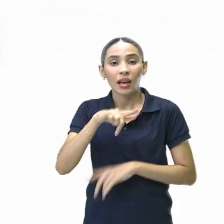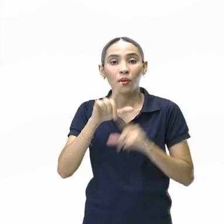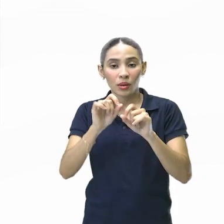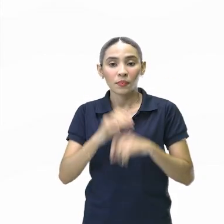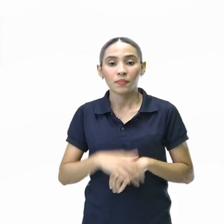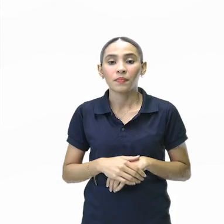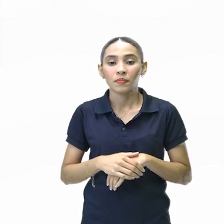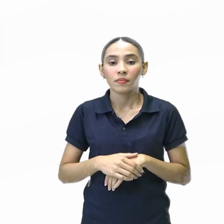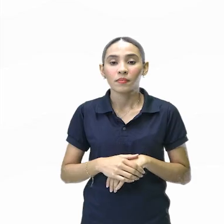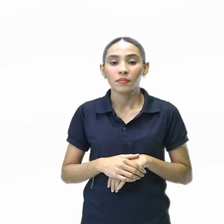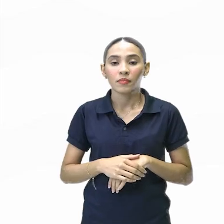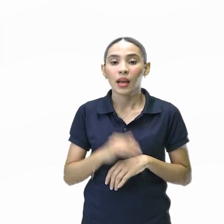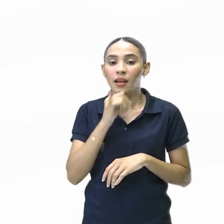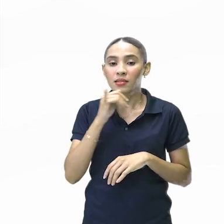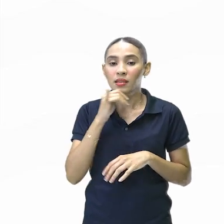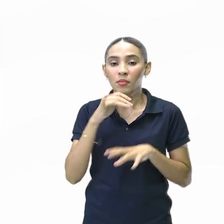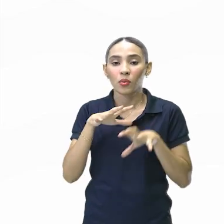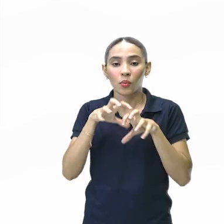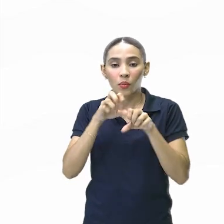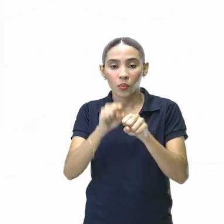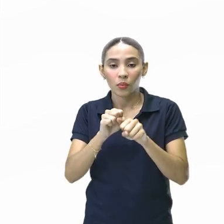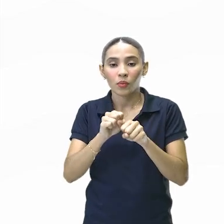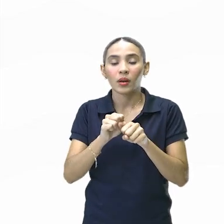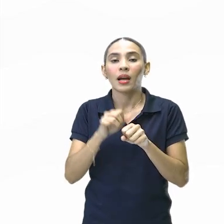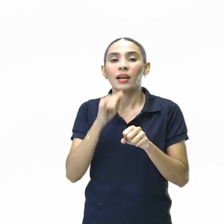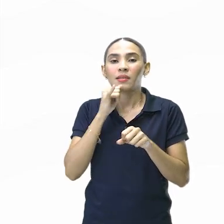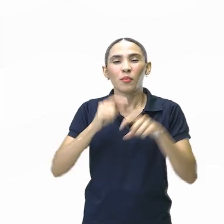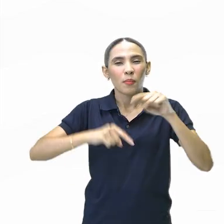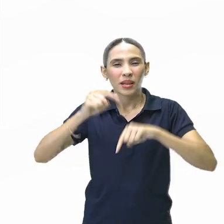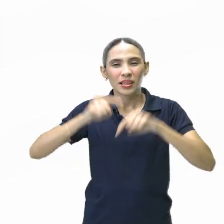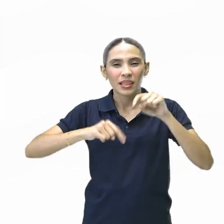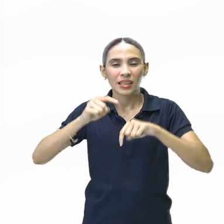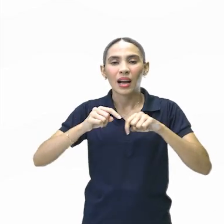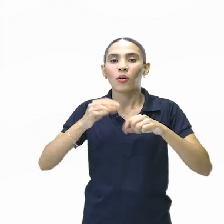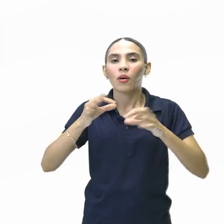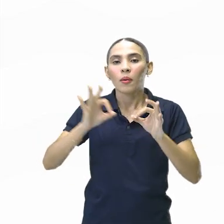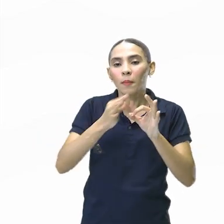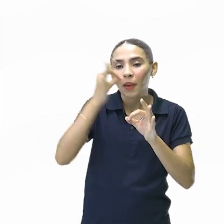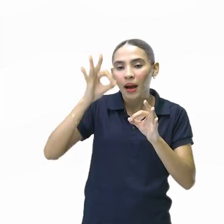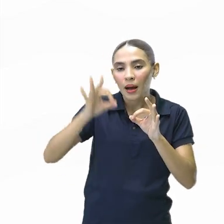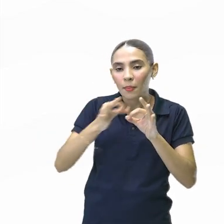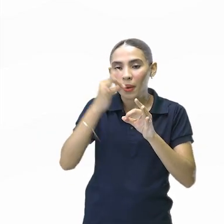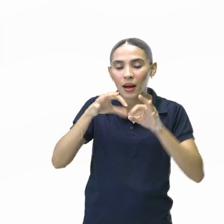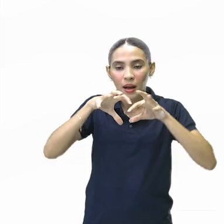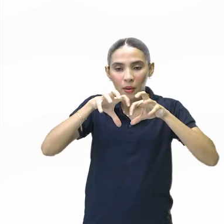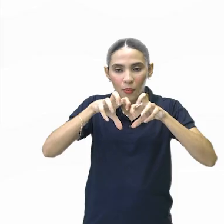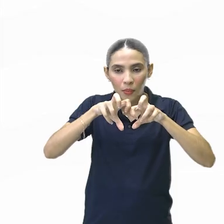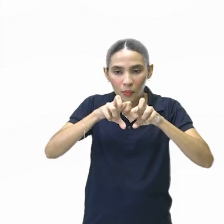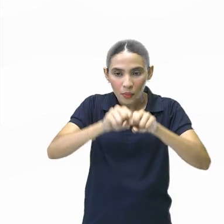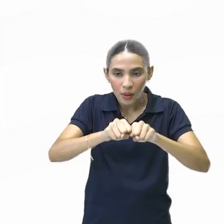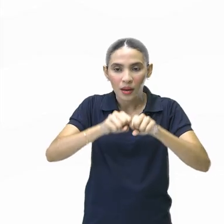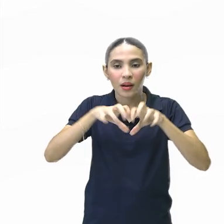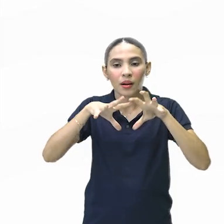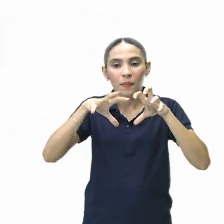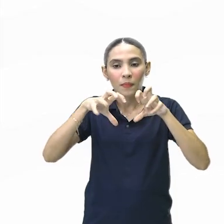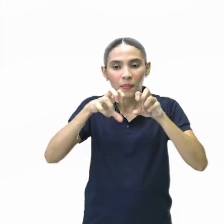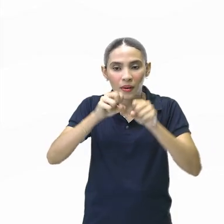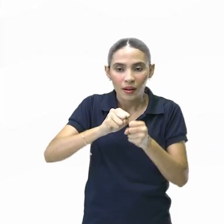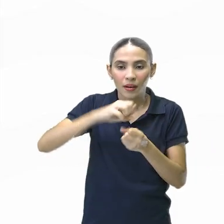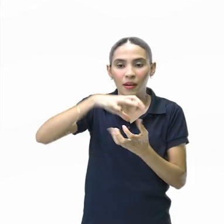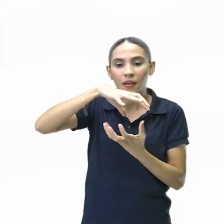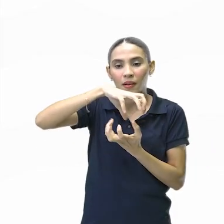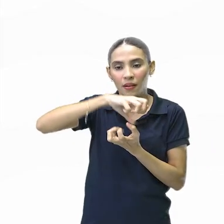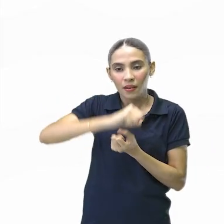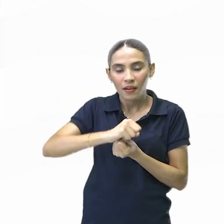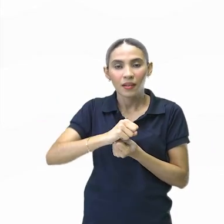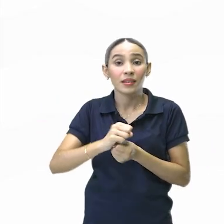é a prensa de vinho, que é uma máquina que espreme as uvas. né, levando em consideração aí que nós começamos